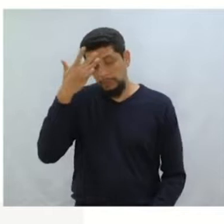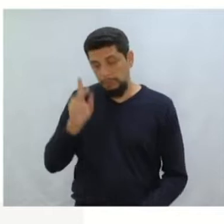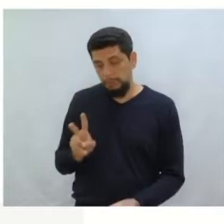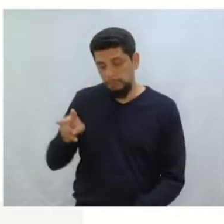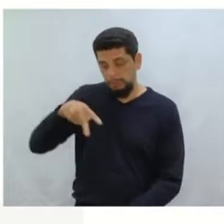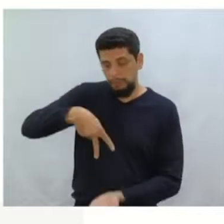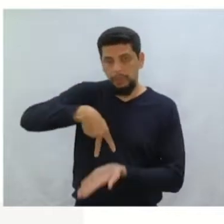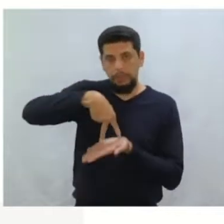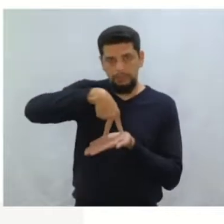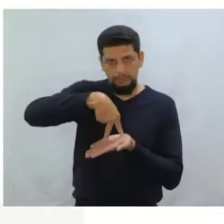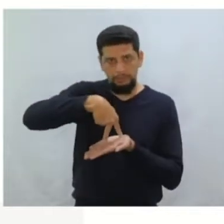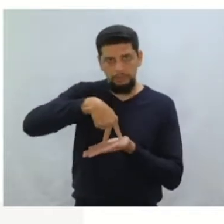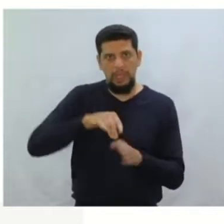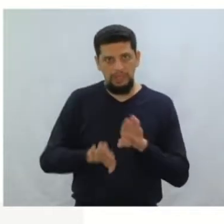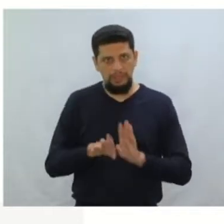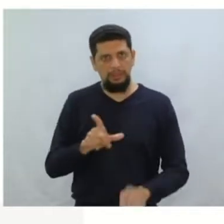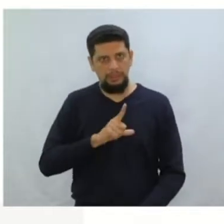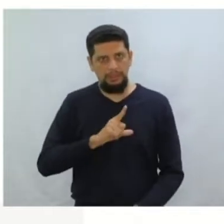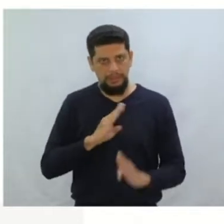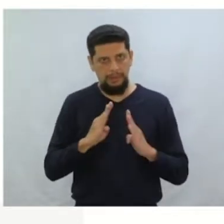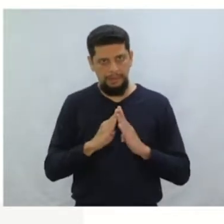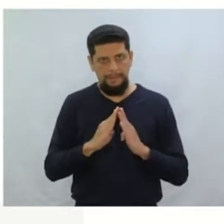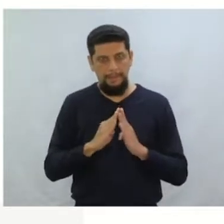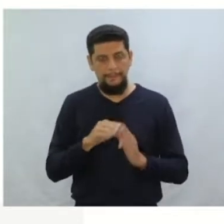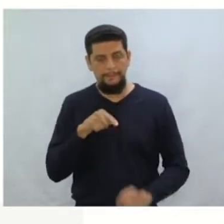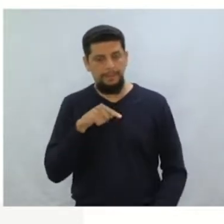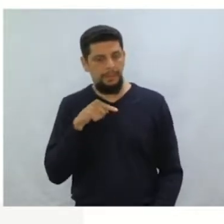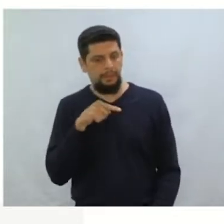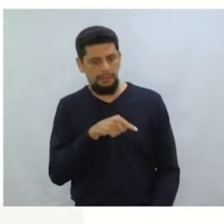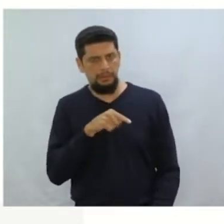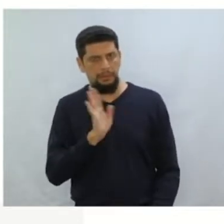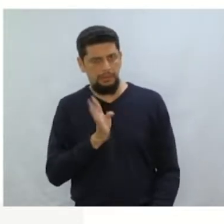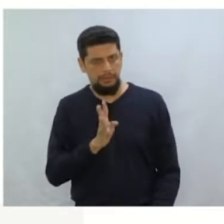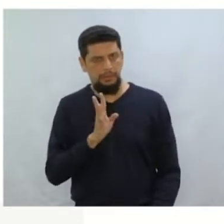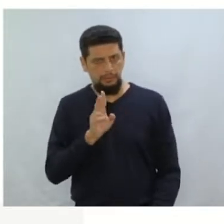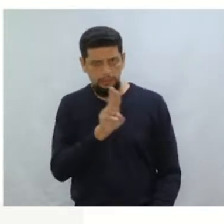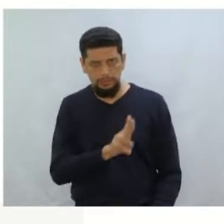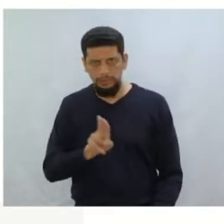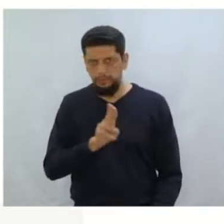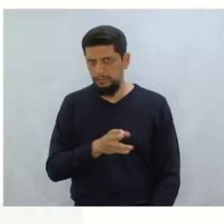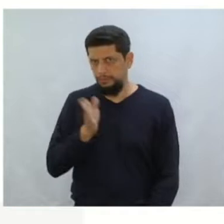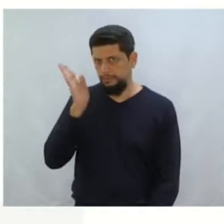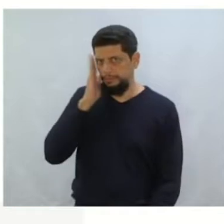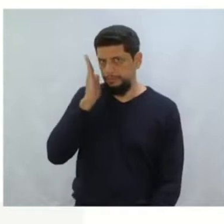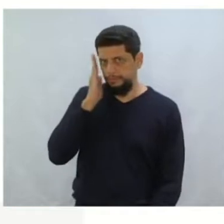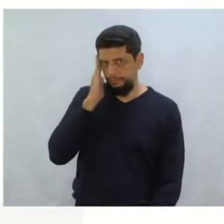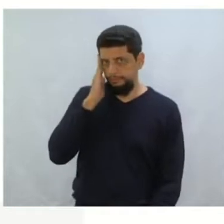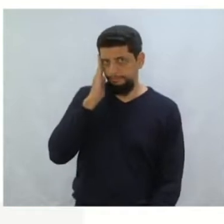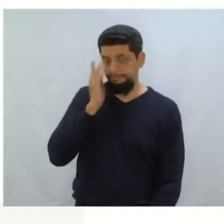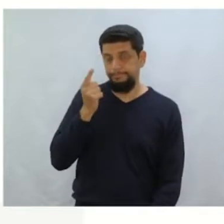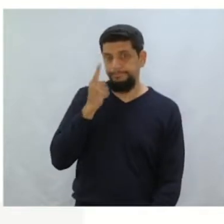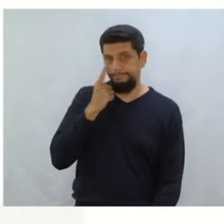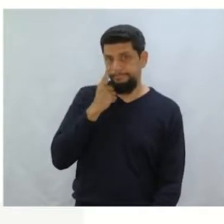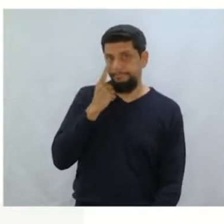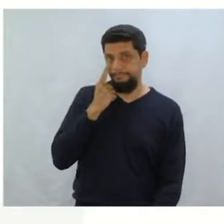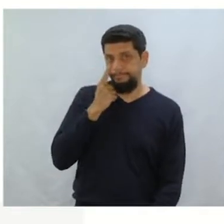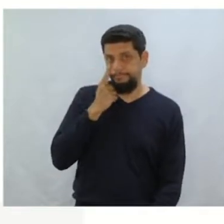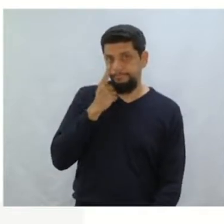né, pesar as pessoas. Geralmente, temos em casa essa balança. E essa daqui, você já utilizou, sabia?